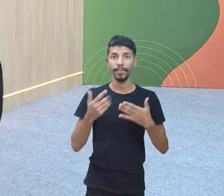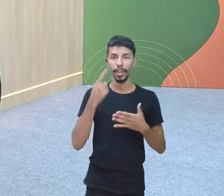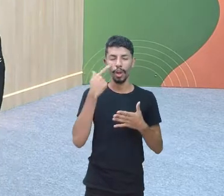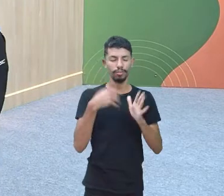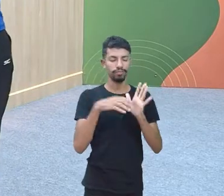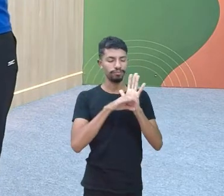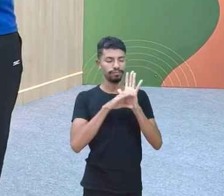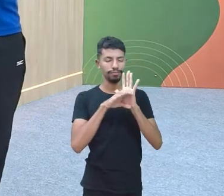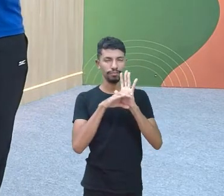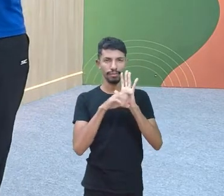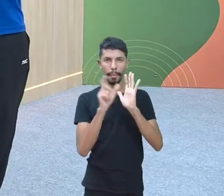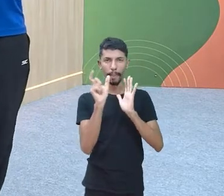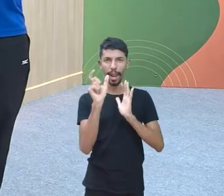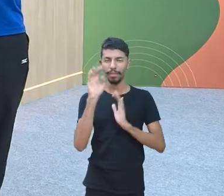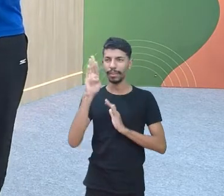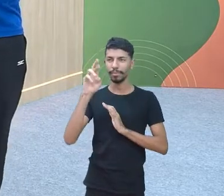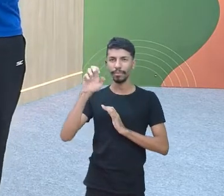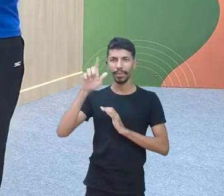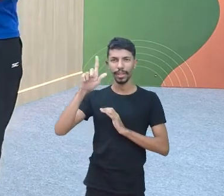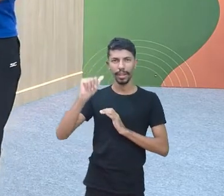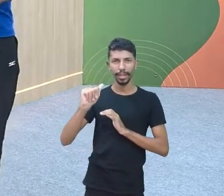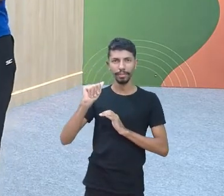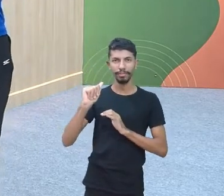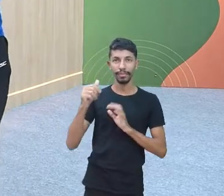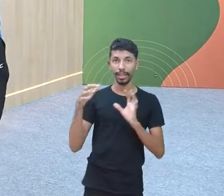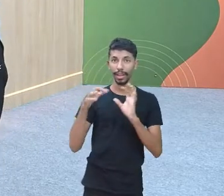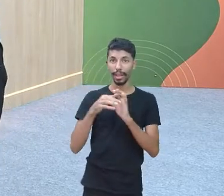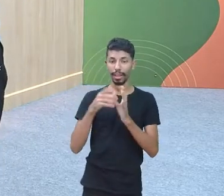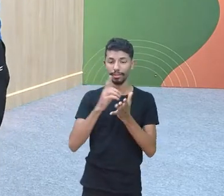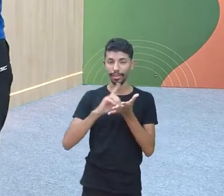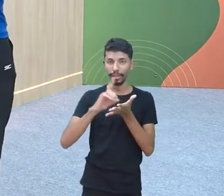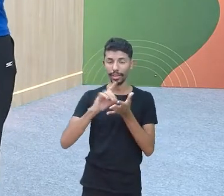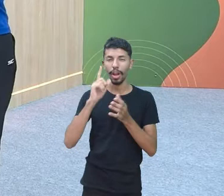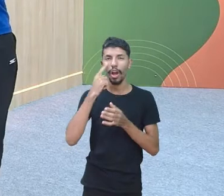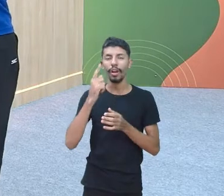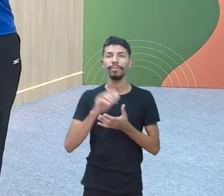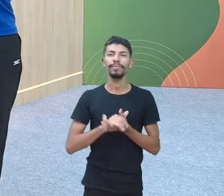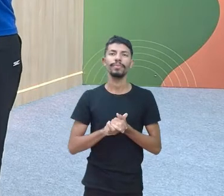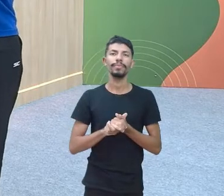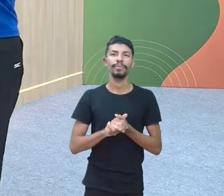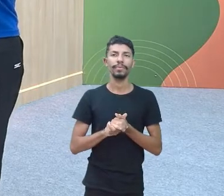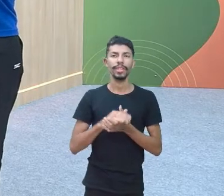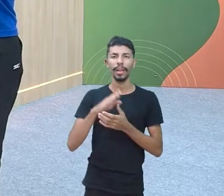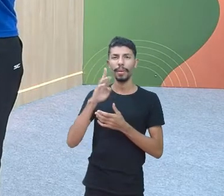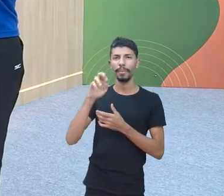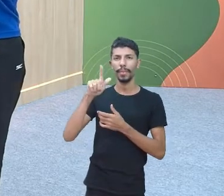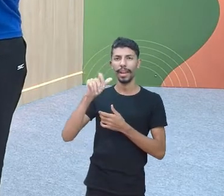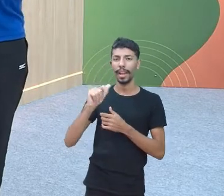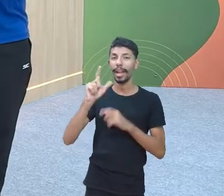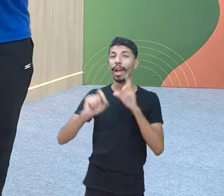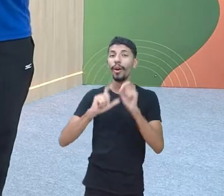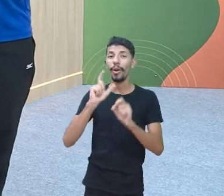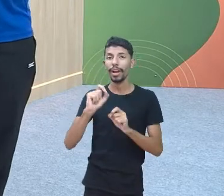conceituando a palavra brega, de acordo com o dicionário, brega diz que é aquele que não tem maneiras